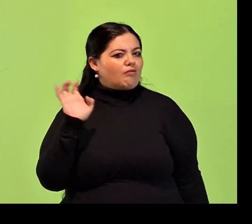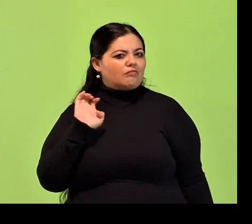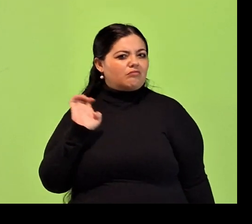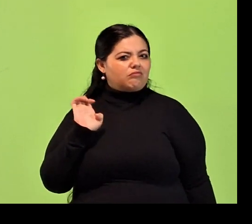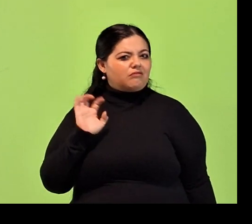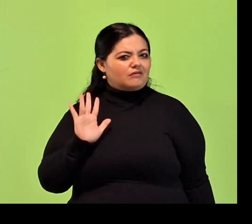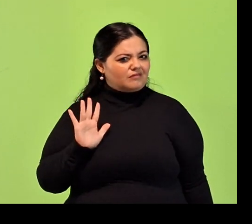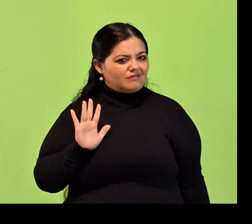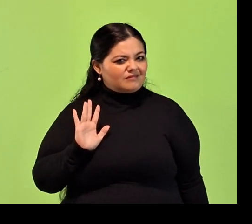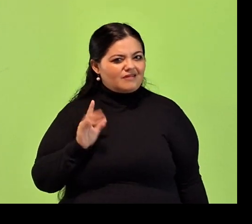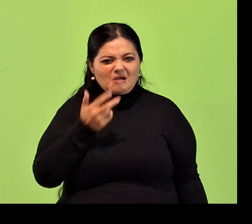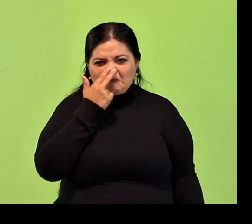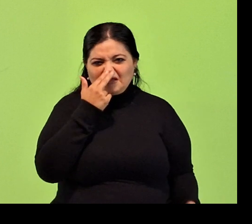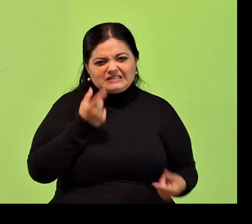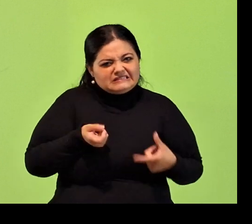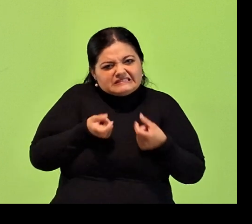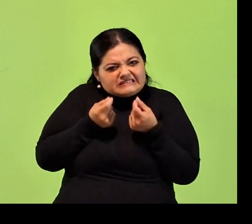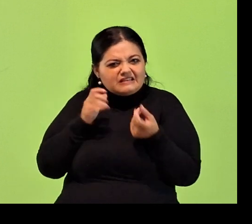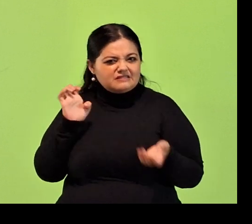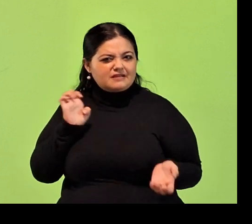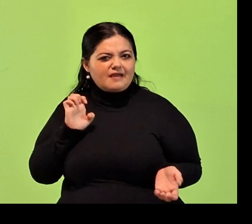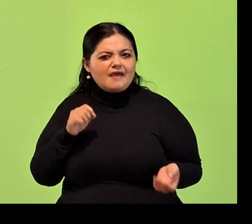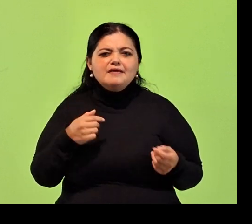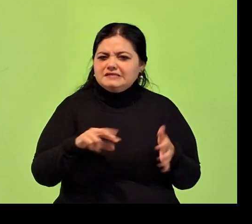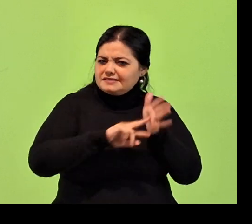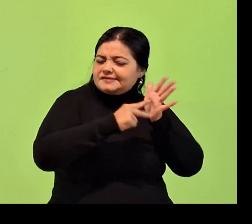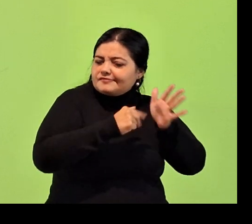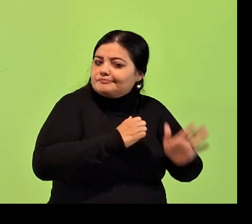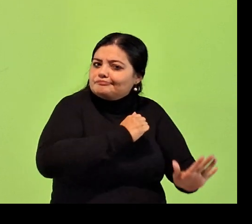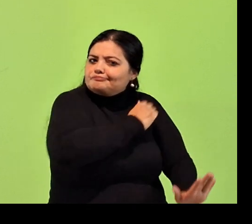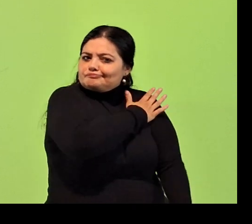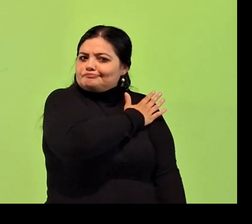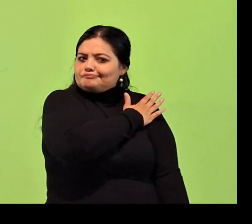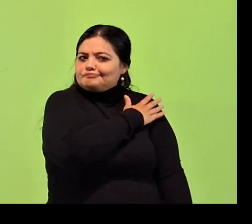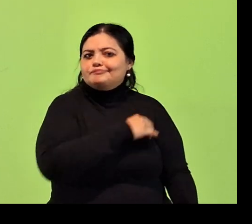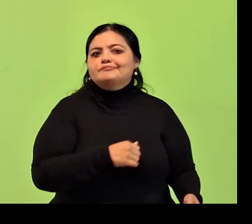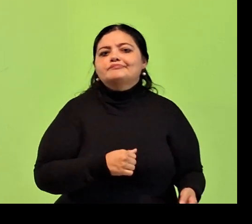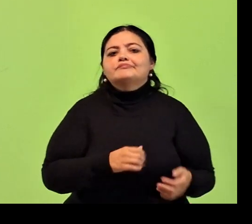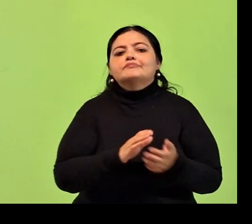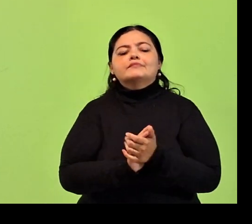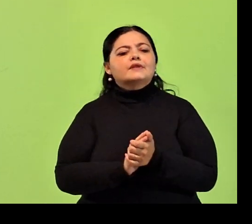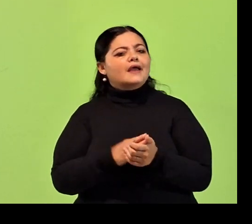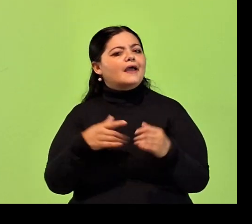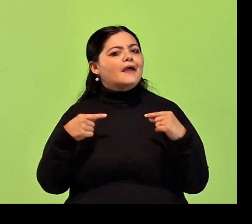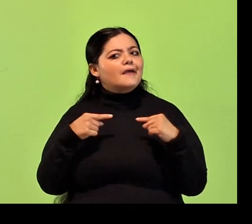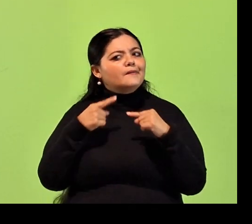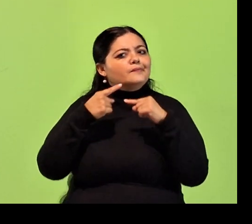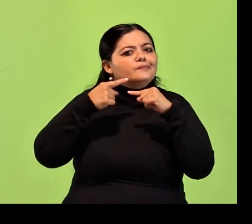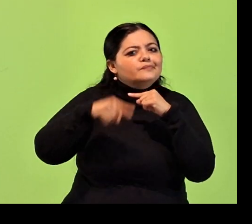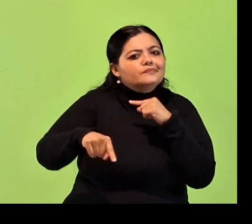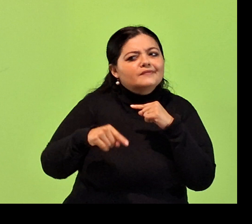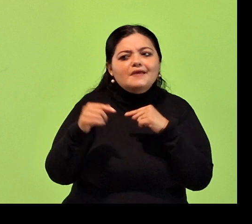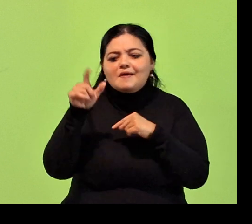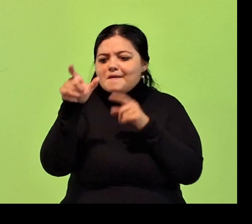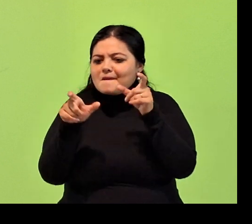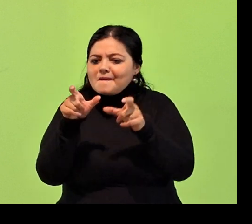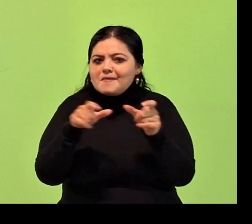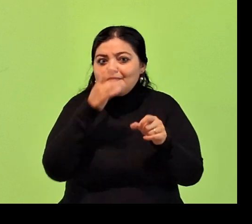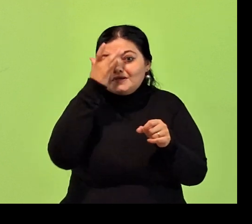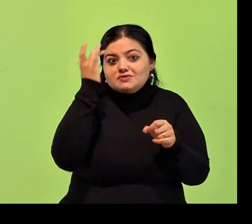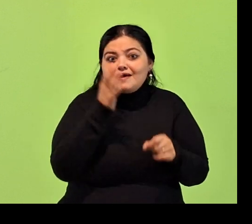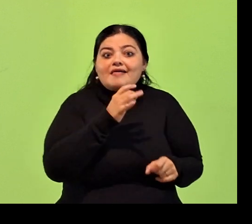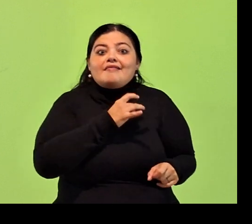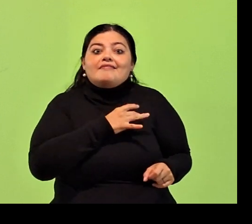de câncer gay. O preconceito e a associação à homossexualidade impedem que muitas pessoas sequer façam o